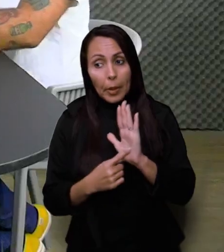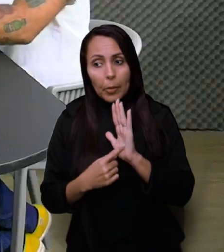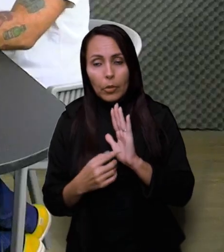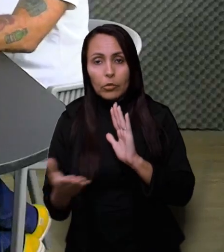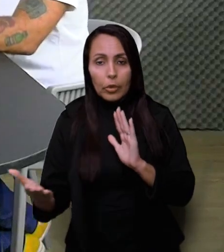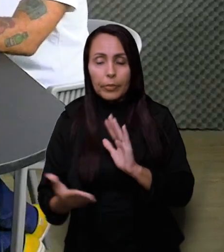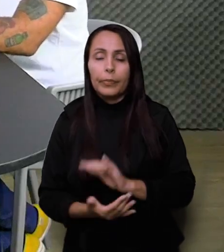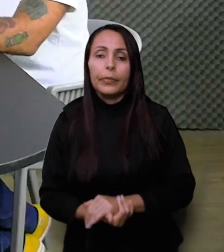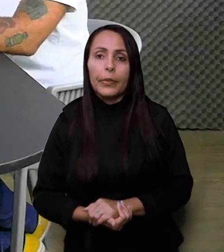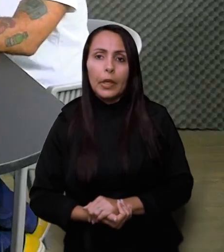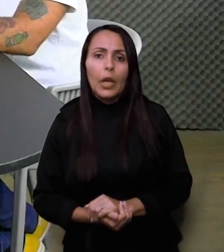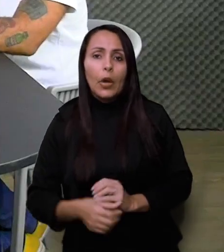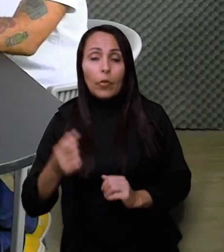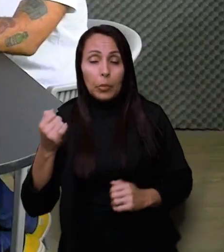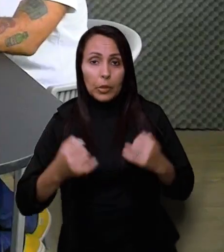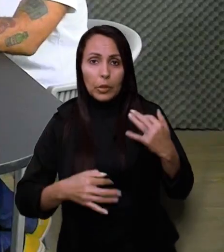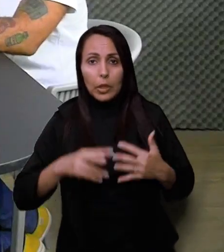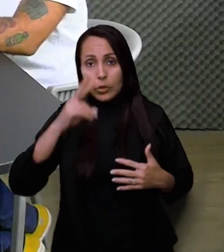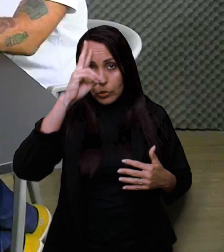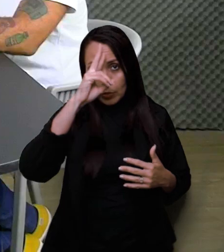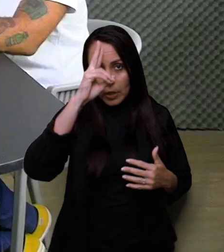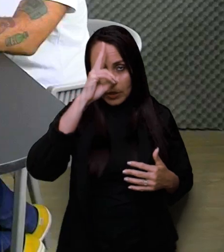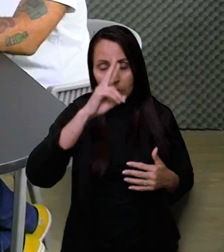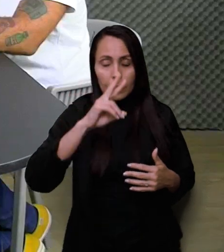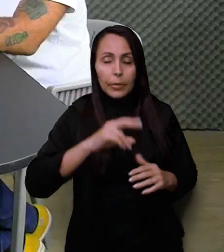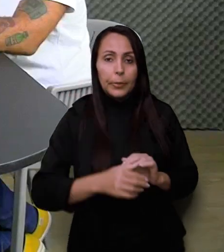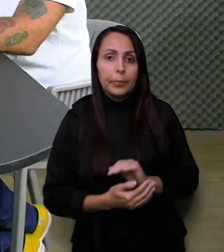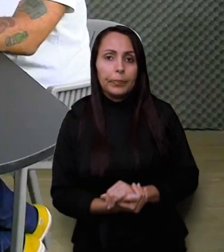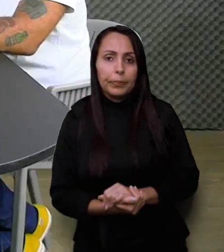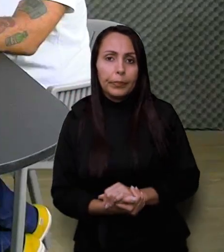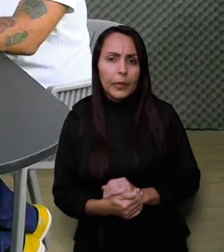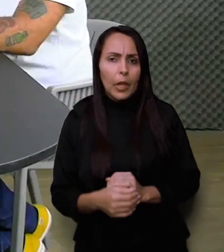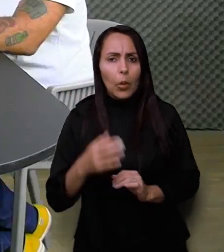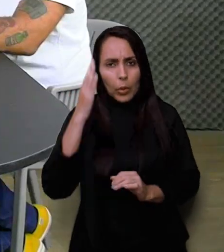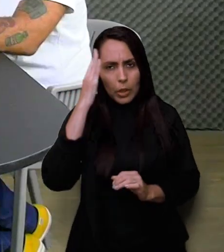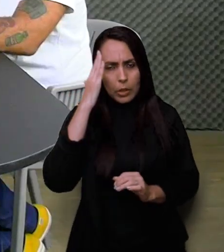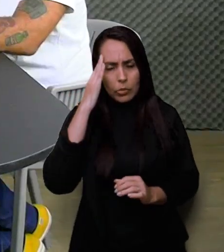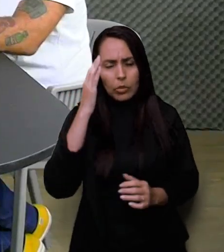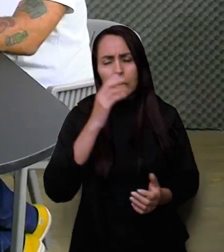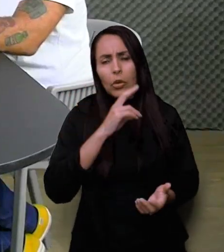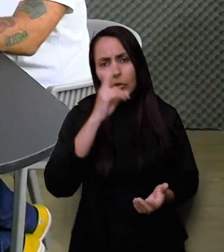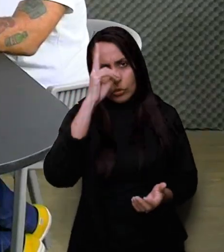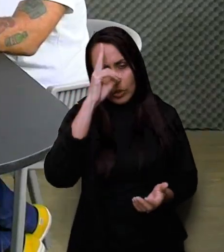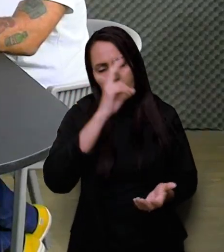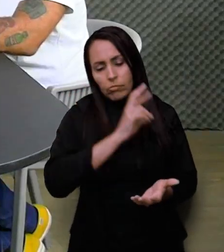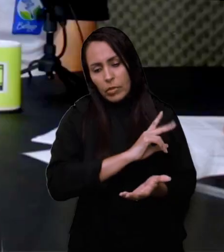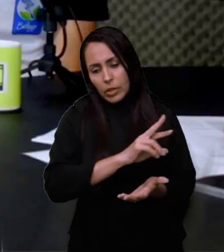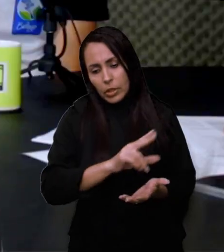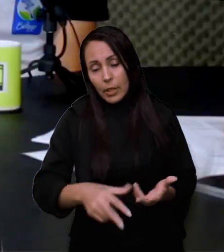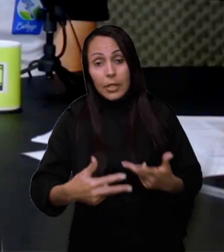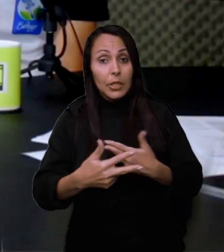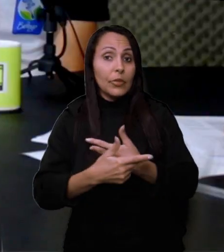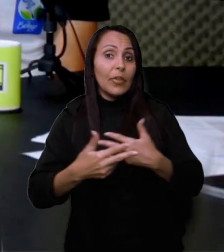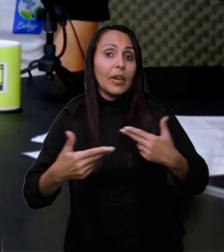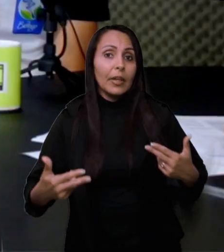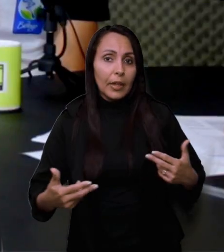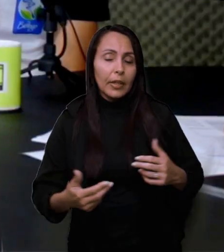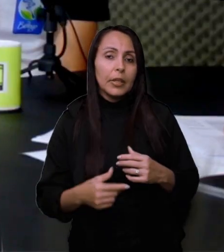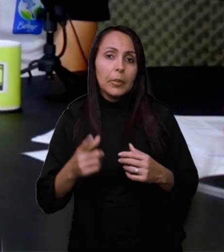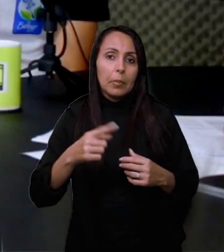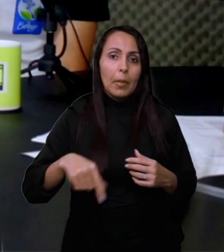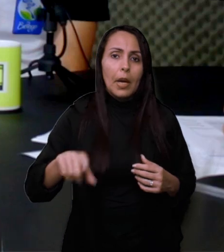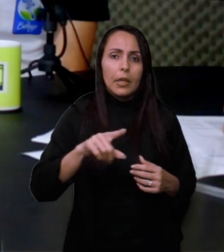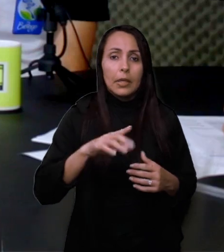eu vou contar um pouquinho da minha história pra poder contextualizar. Eu entendo que são várias histórias diferentes, Sim. vivências diferentes, mas a